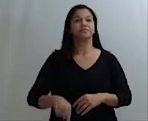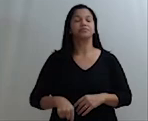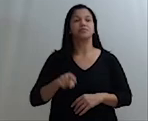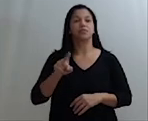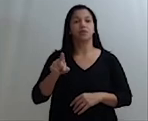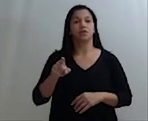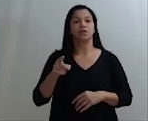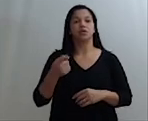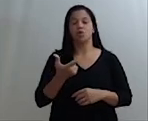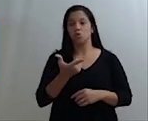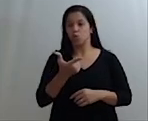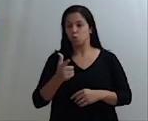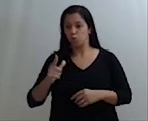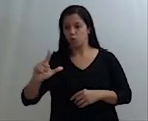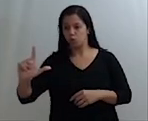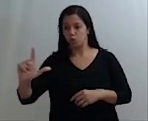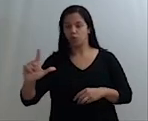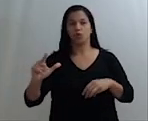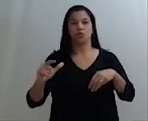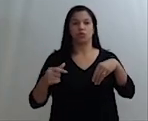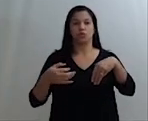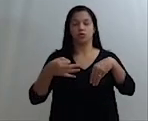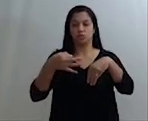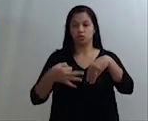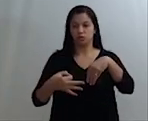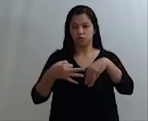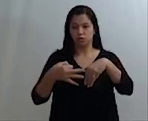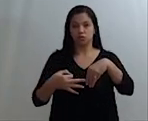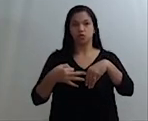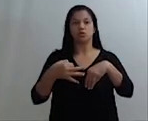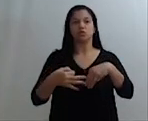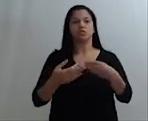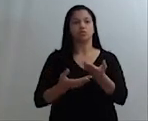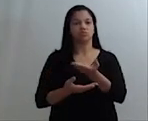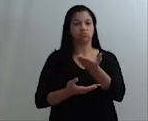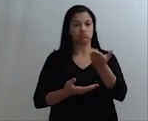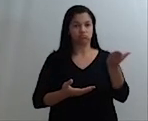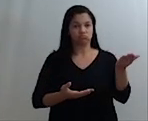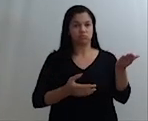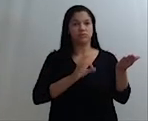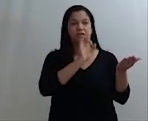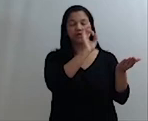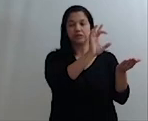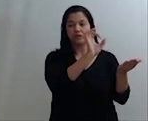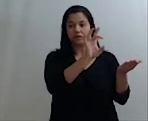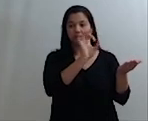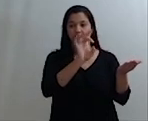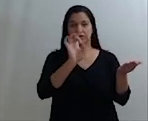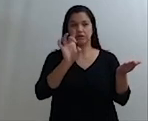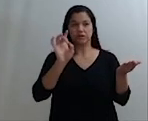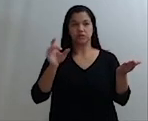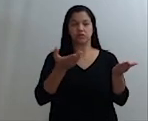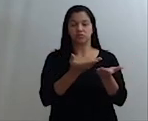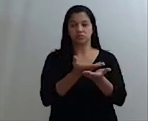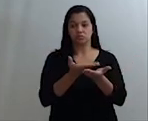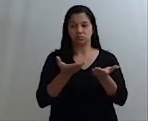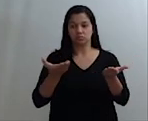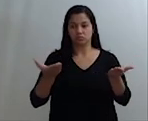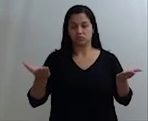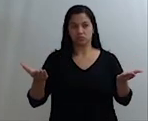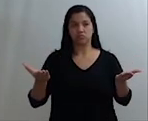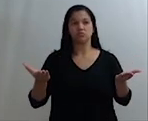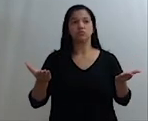Sebastião Reis Júnior Ministro ne Cordeiro Ministra Laurita Vaz Ministro Rogério eset Excelentíssimo